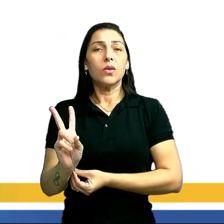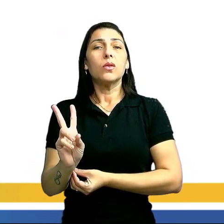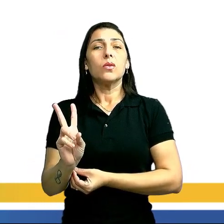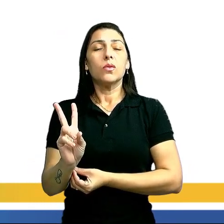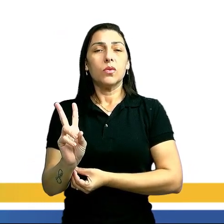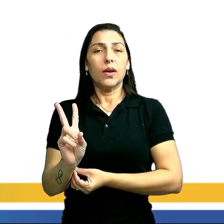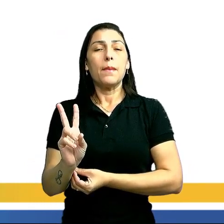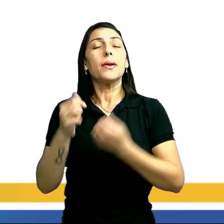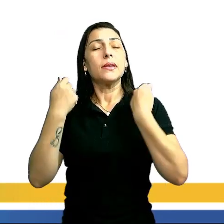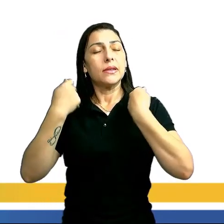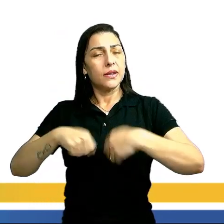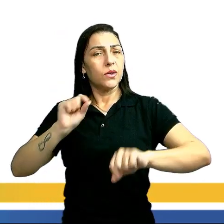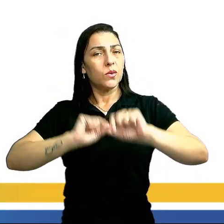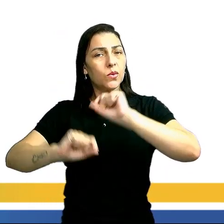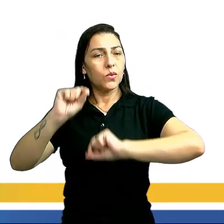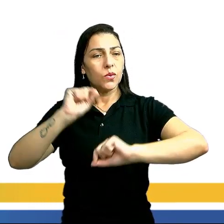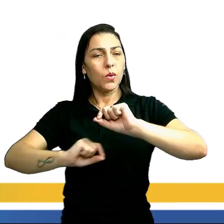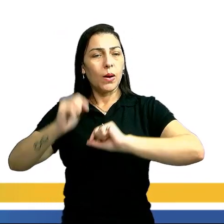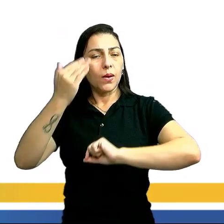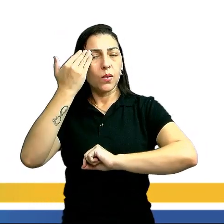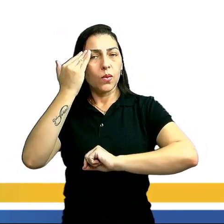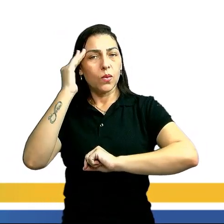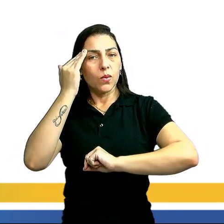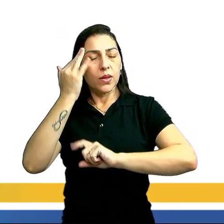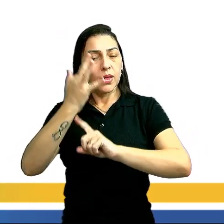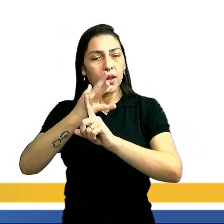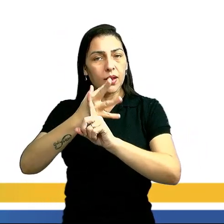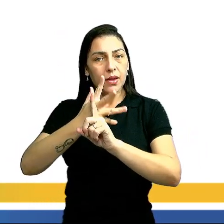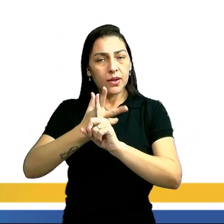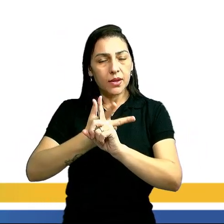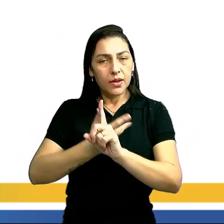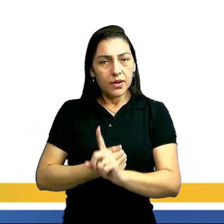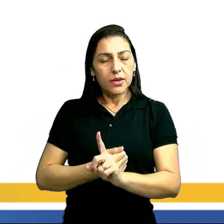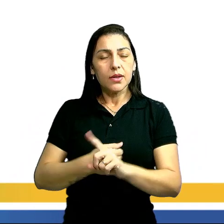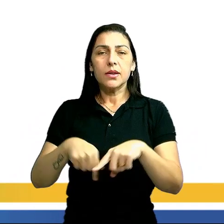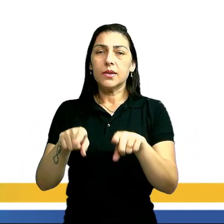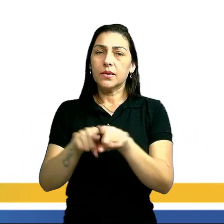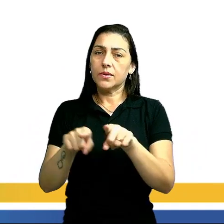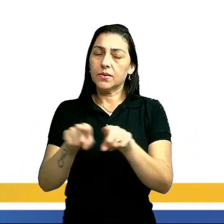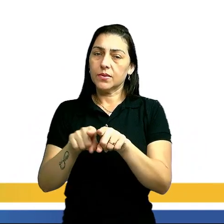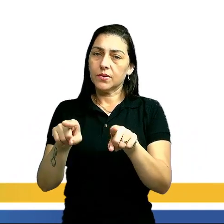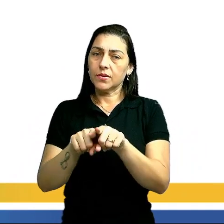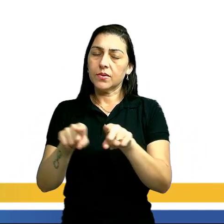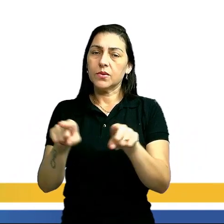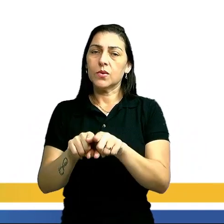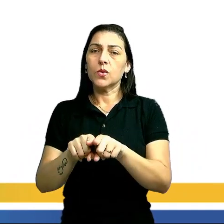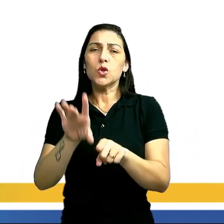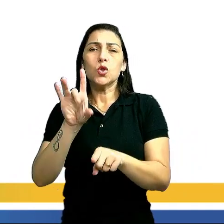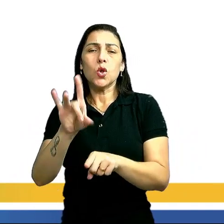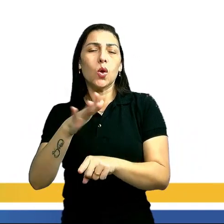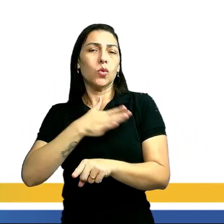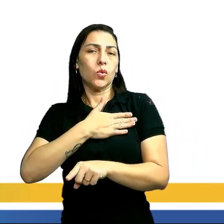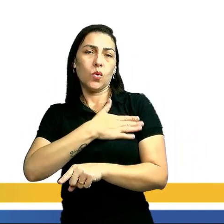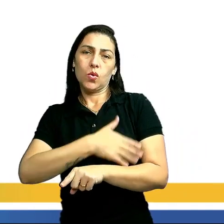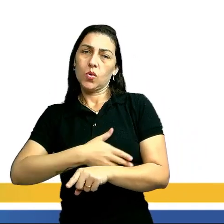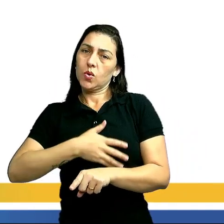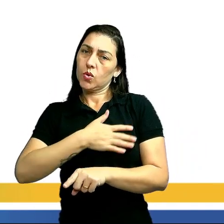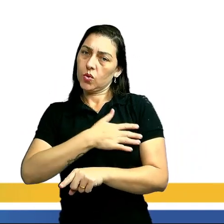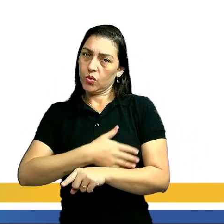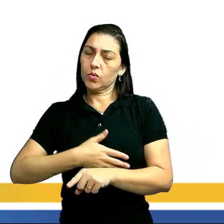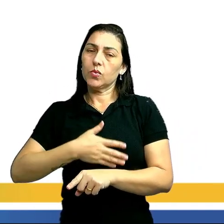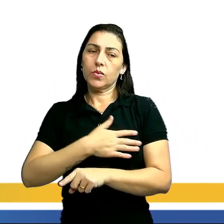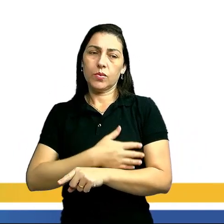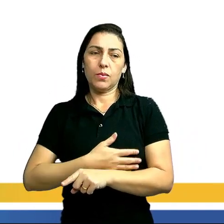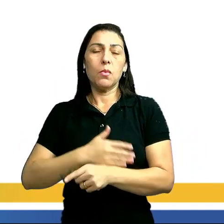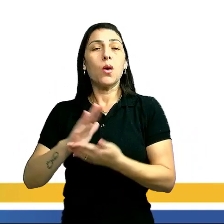obra, é necessário uma compreensão da arte que vai além do simples gostar, do simples